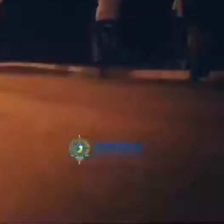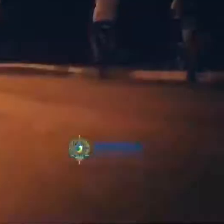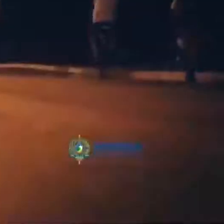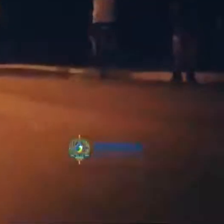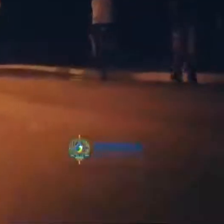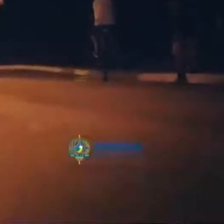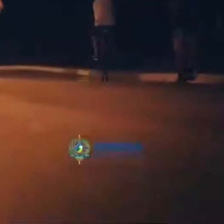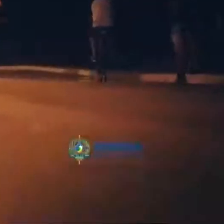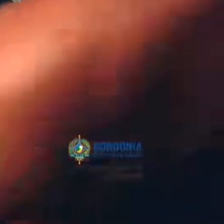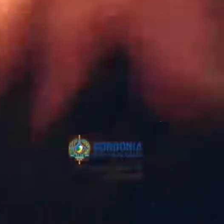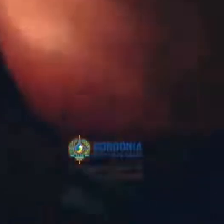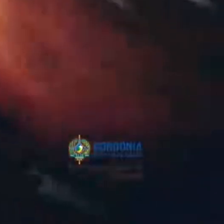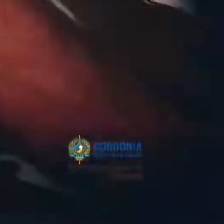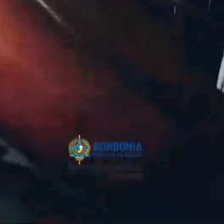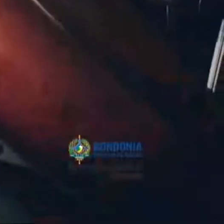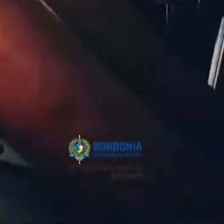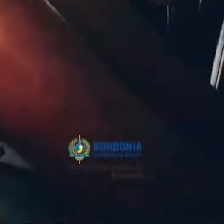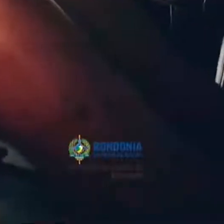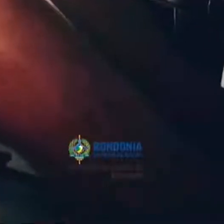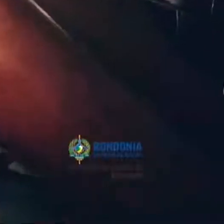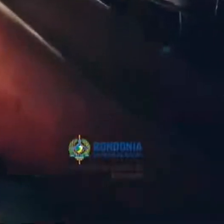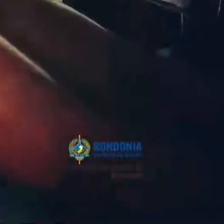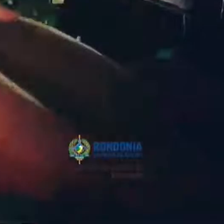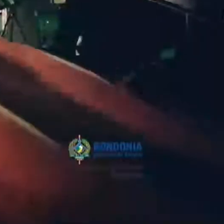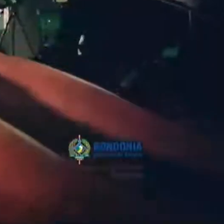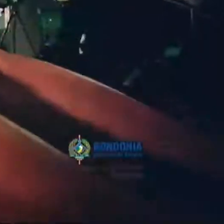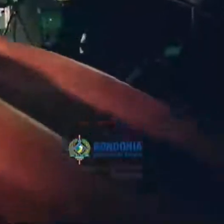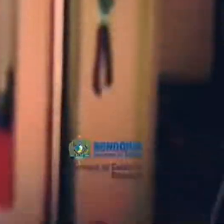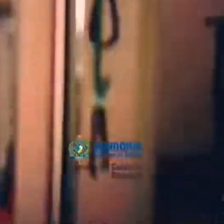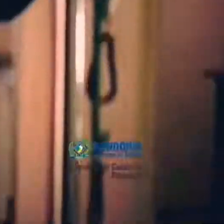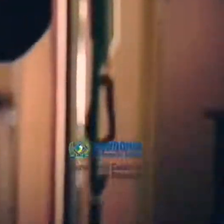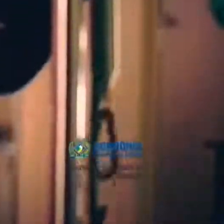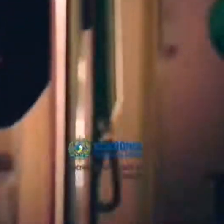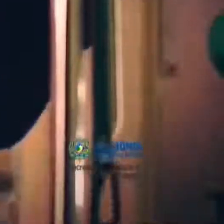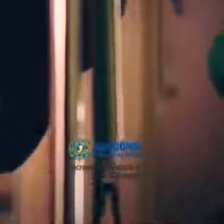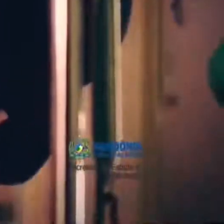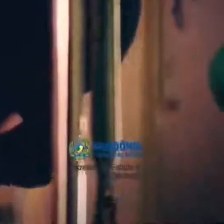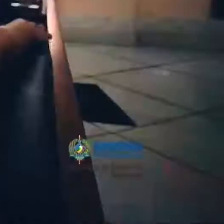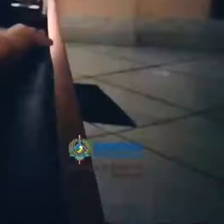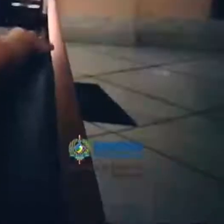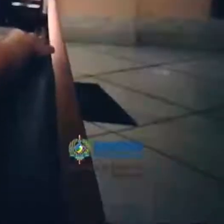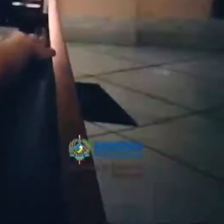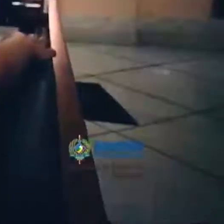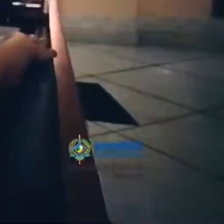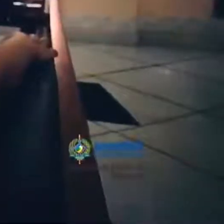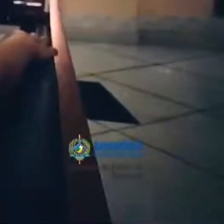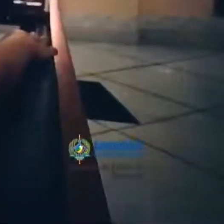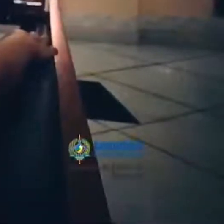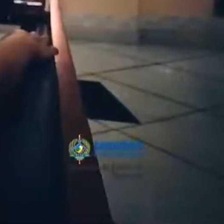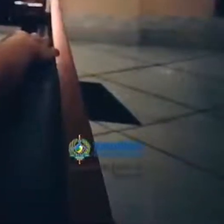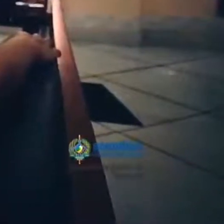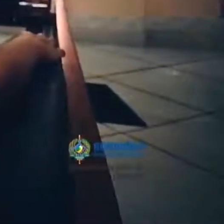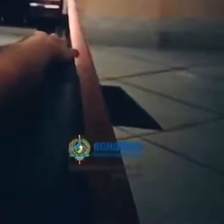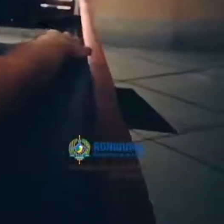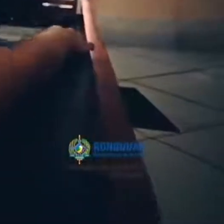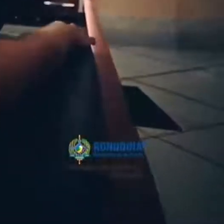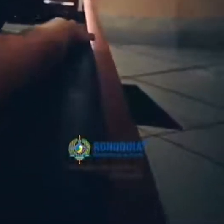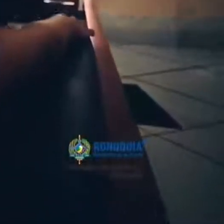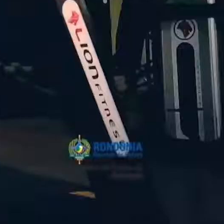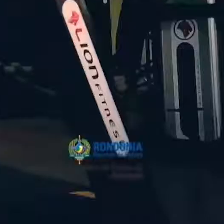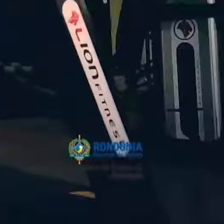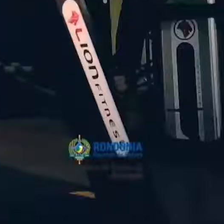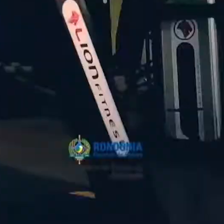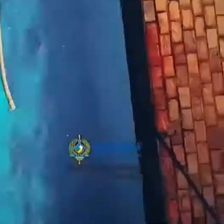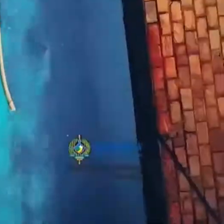Saúde ou estética? Não importa. A procura por academias para a prática de atividade física se tornou